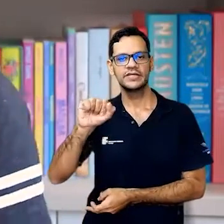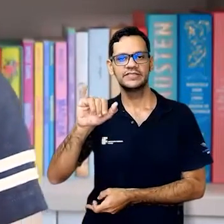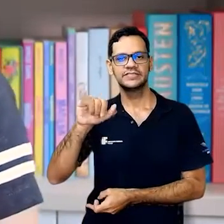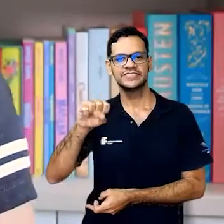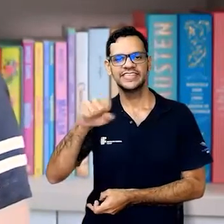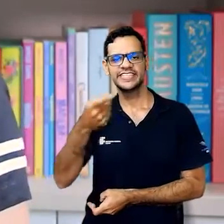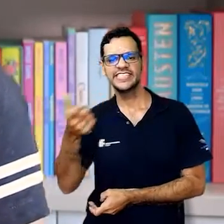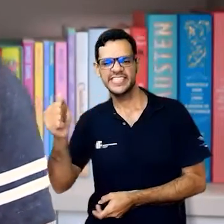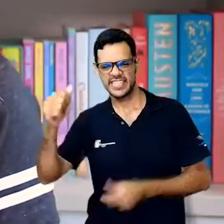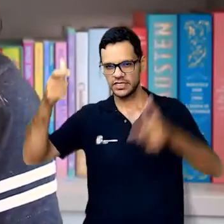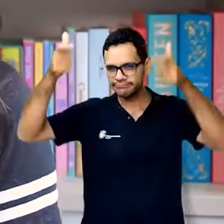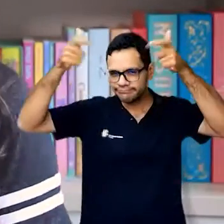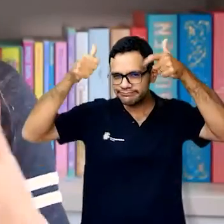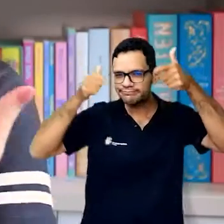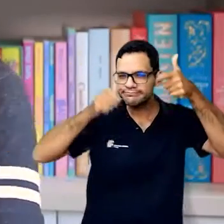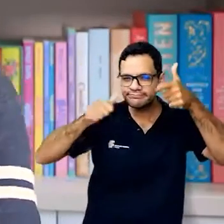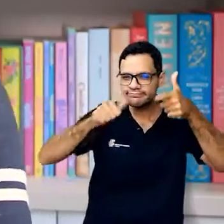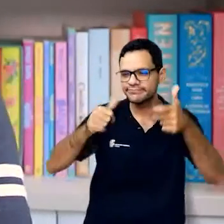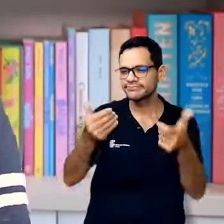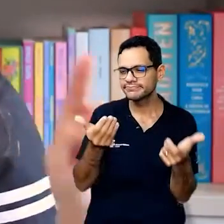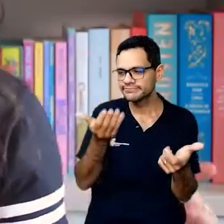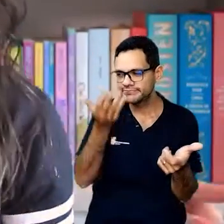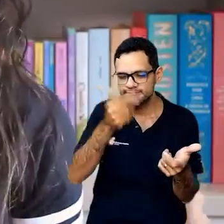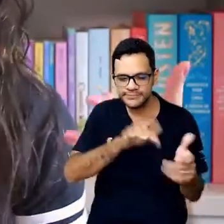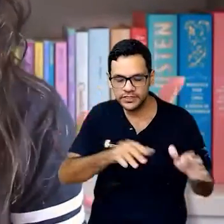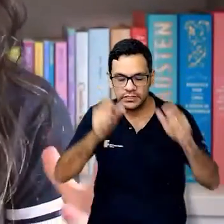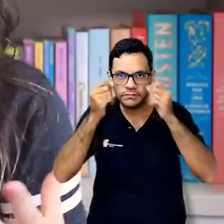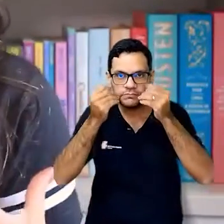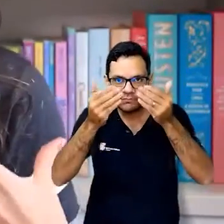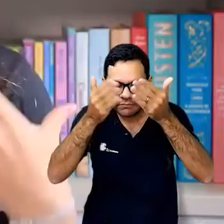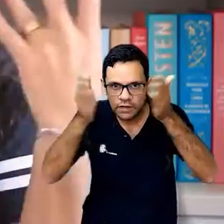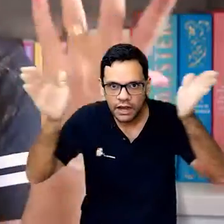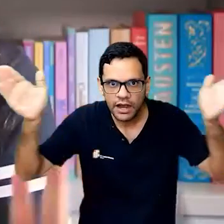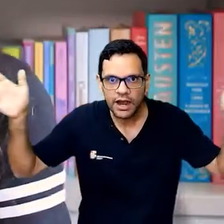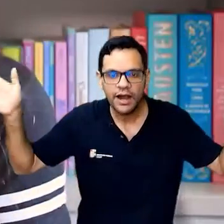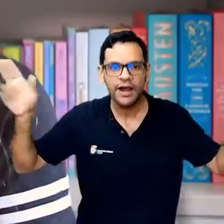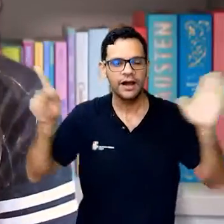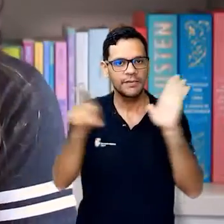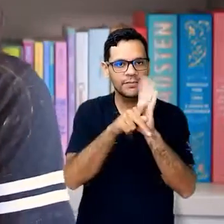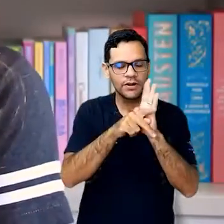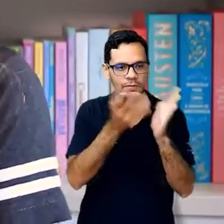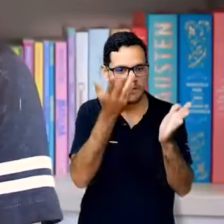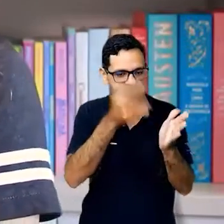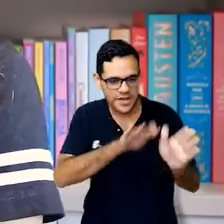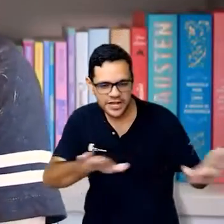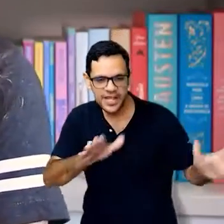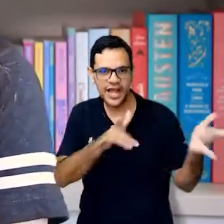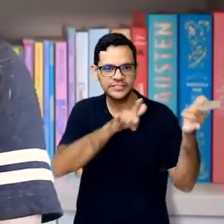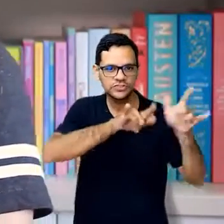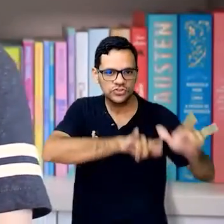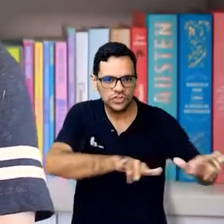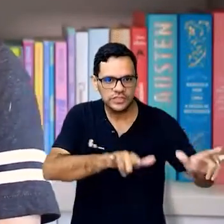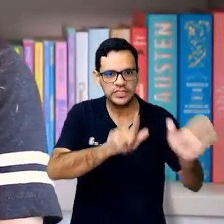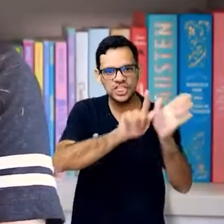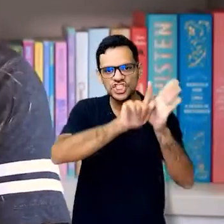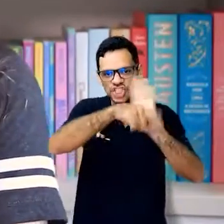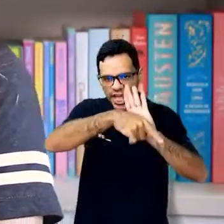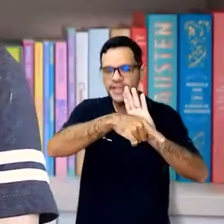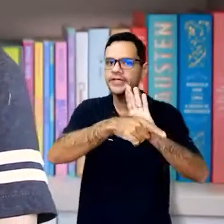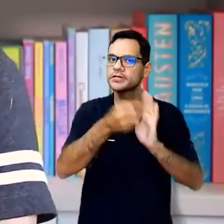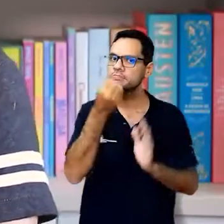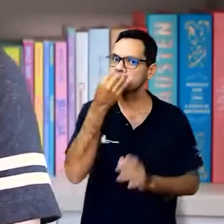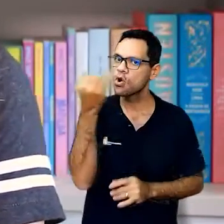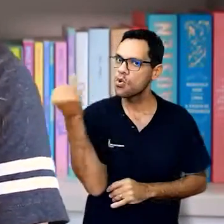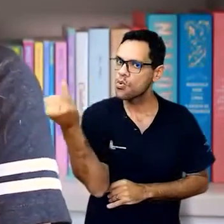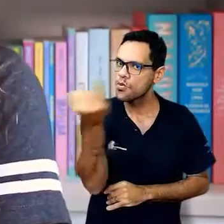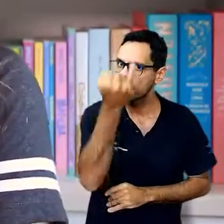A Princesinha, porque eu acho que foi um dos primeiros livros de infanto-juvenil, assim, que me abriu os olhos pra esse gênero, que me mostrou que realmente é um